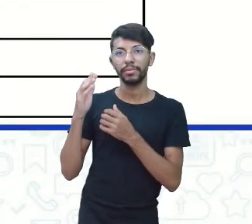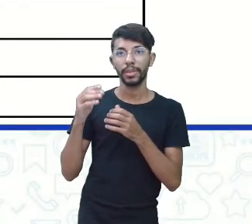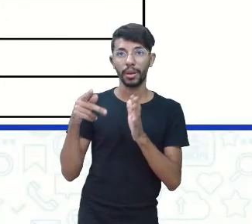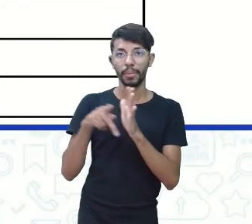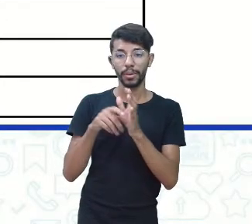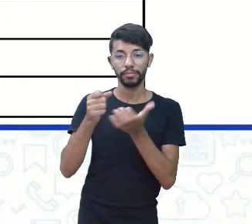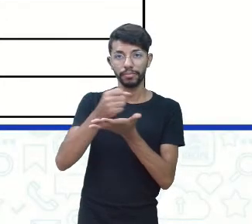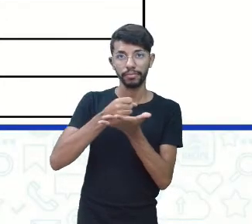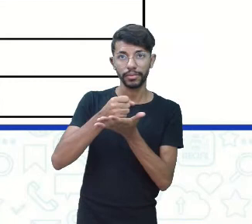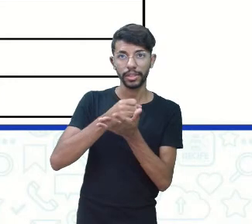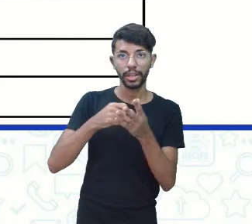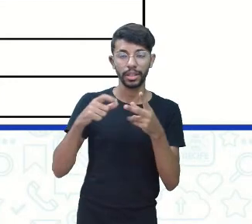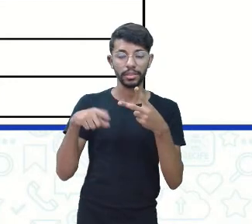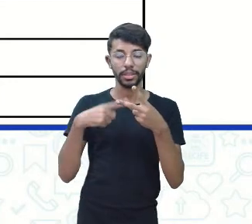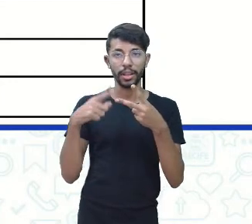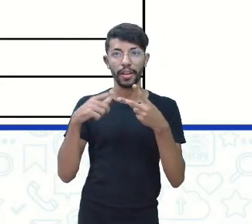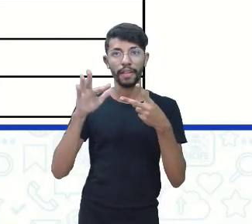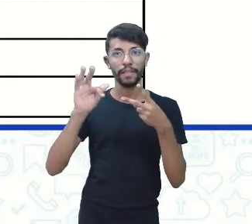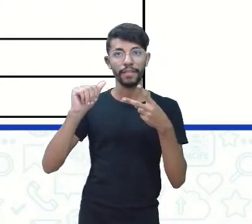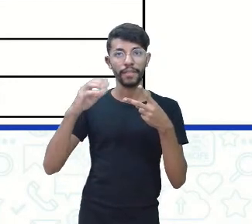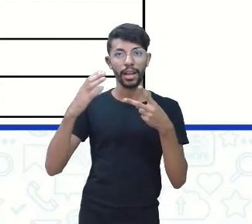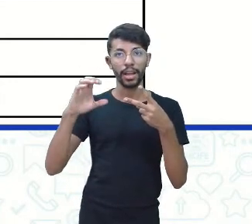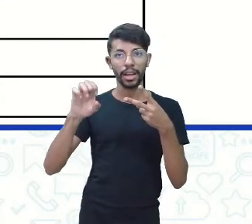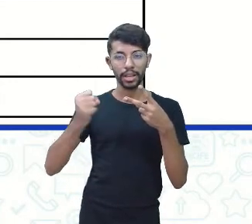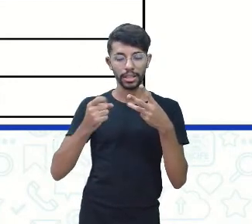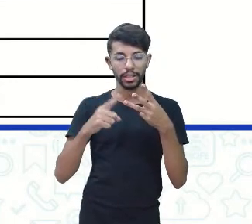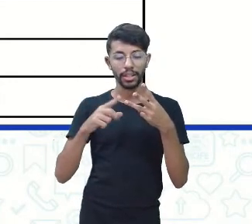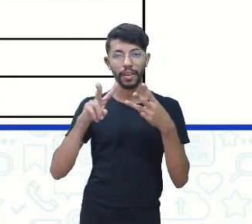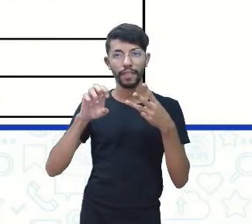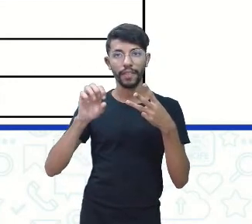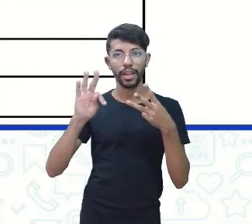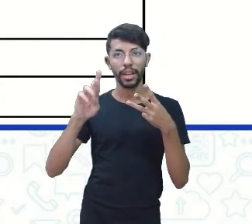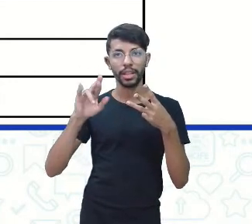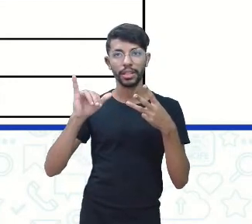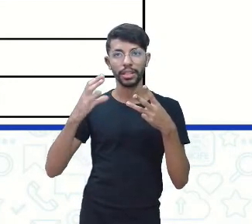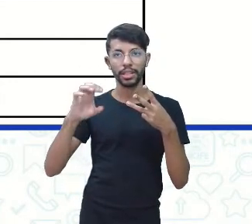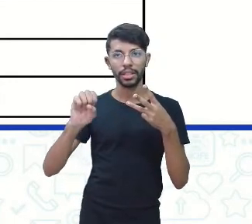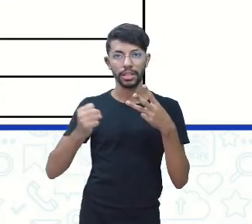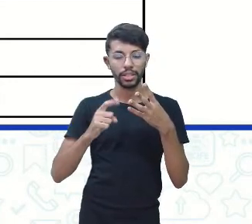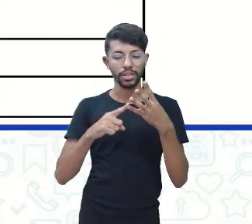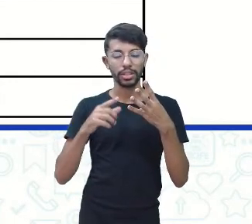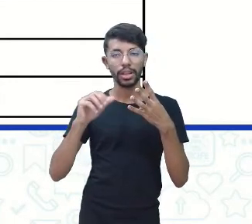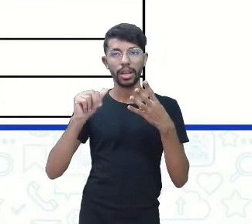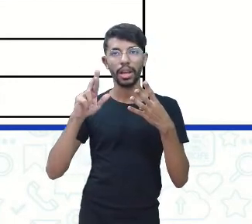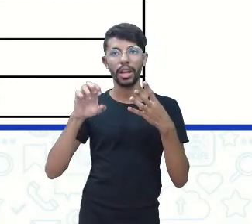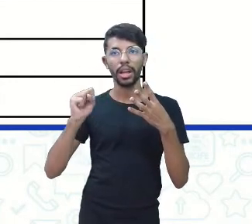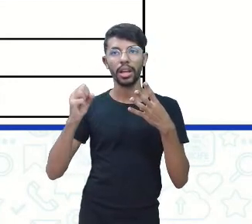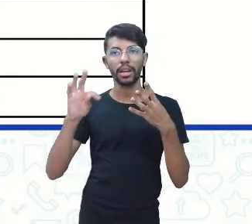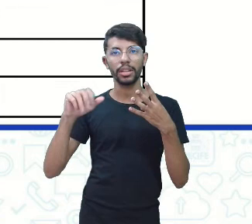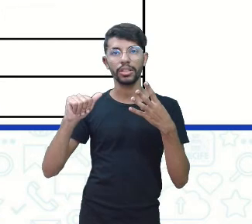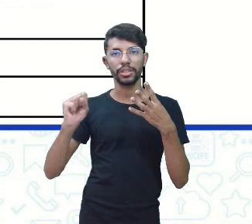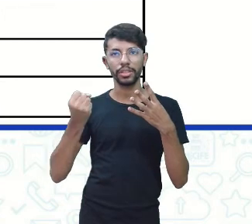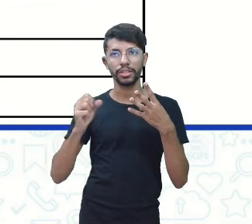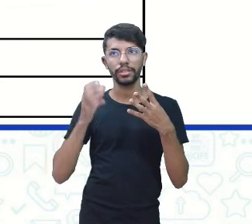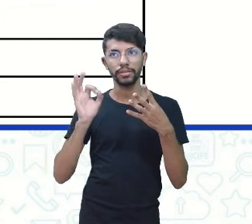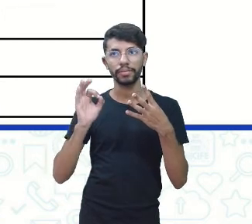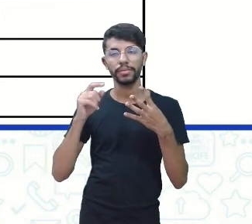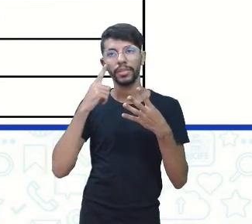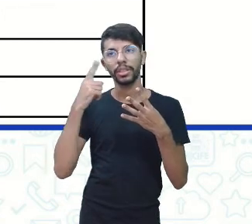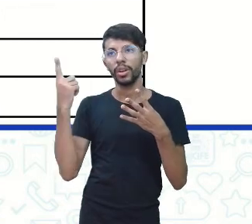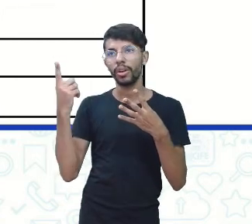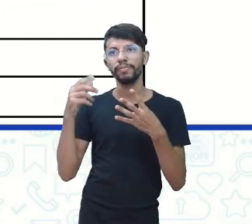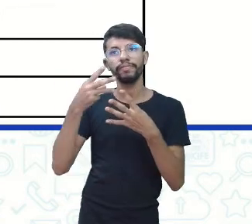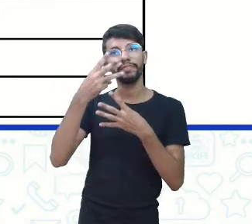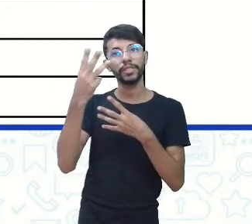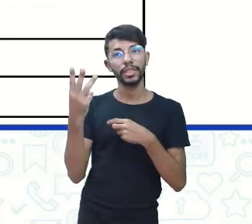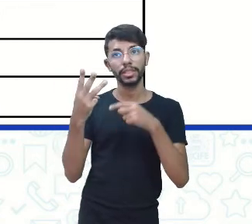base, faces, vértices e arestas. Então, aqui eu coloquei 3 prismas para a gente analisar e a gente vai